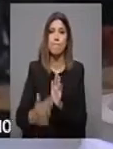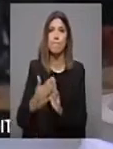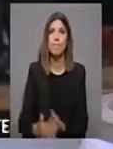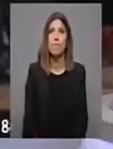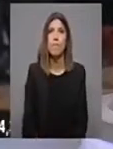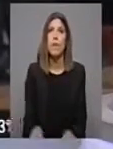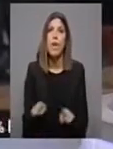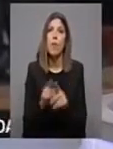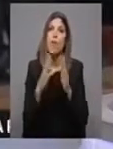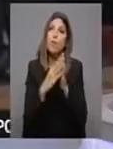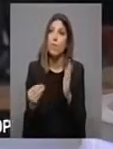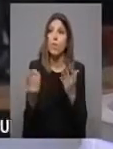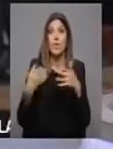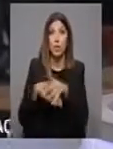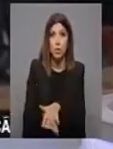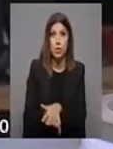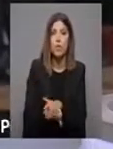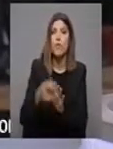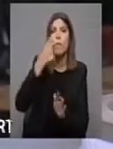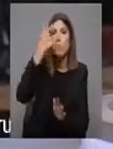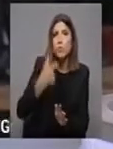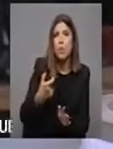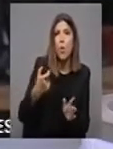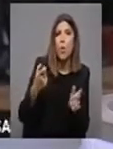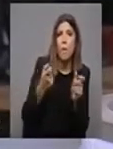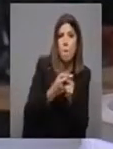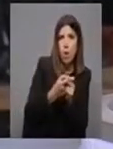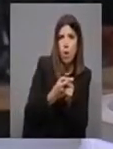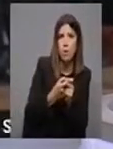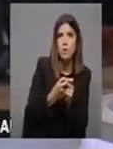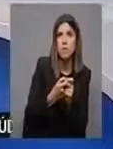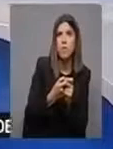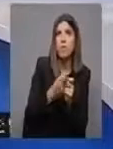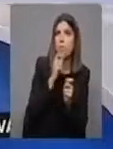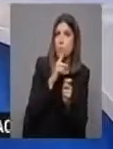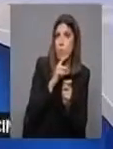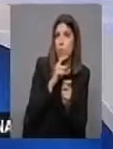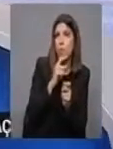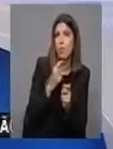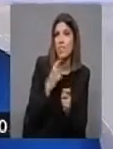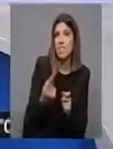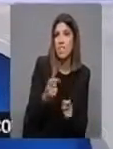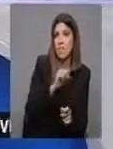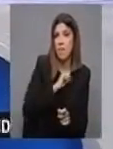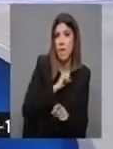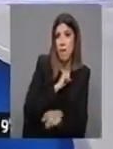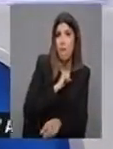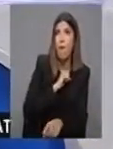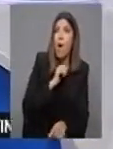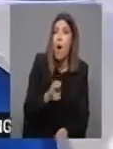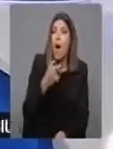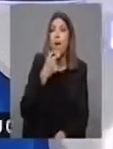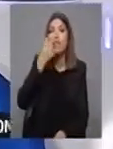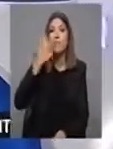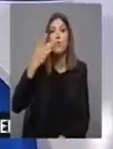modelo inclusivo, de proximidade, mas também quem está distante também está perto da sua propriedade. E a retomar agora depois da pandemia. Depois deste processo que